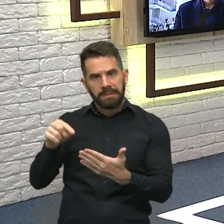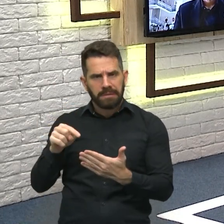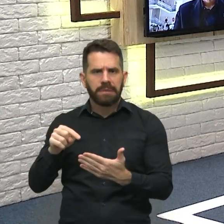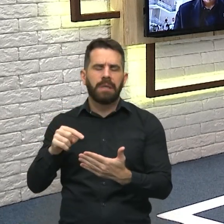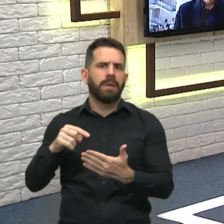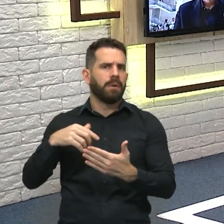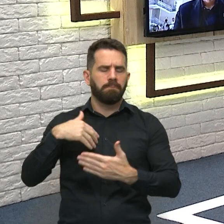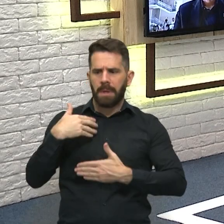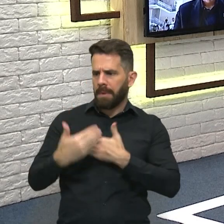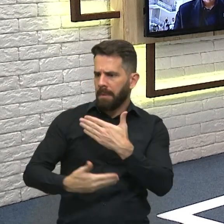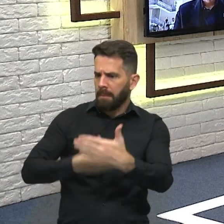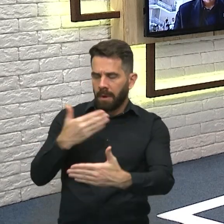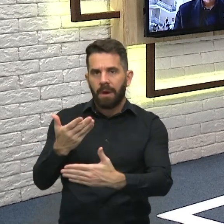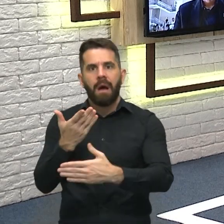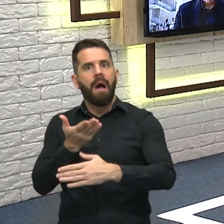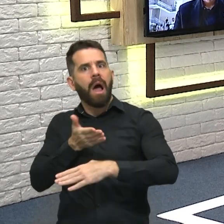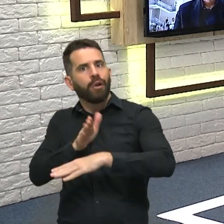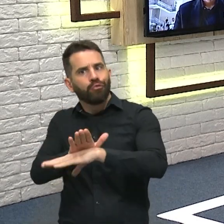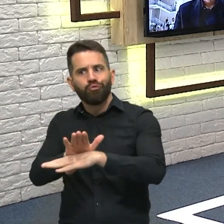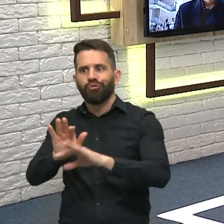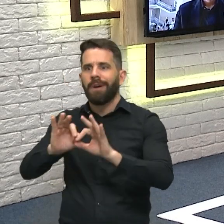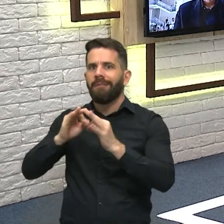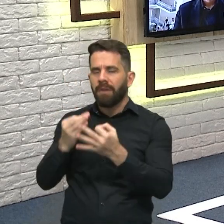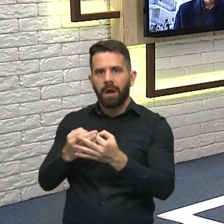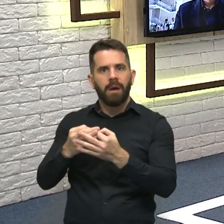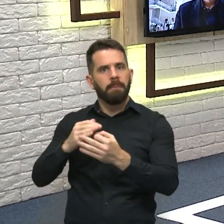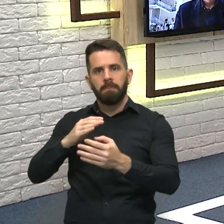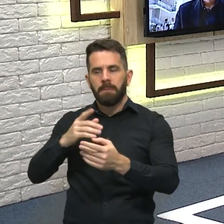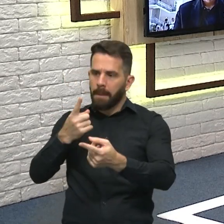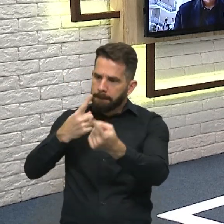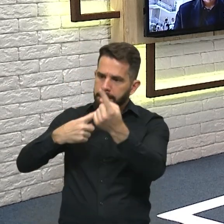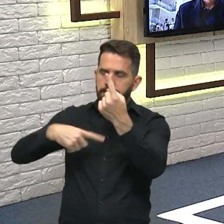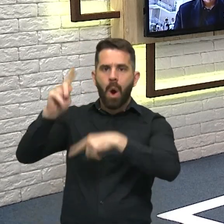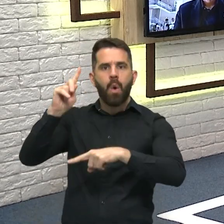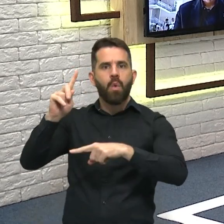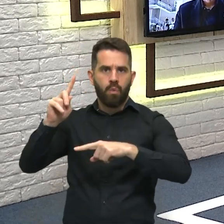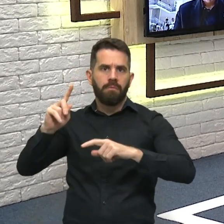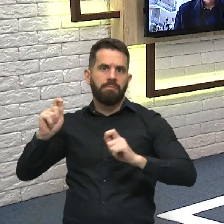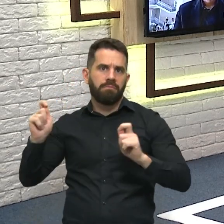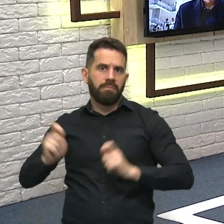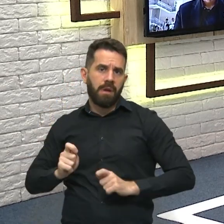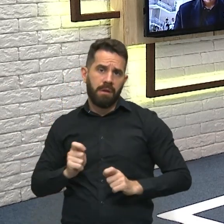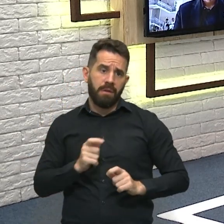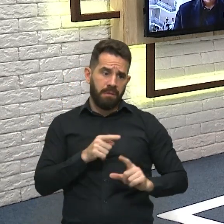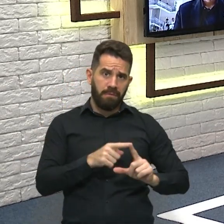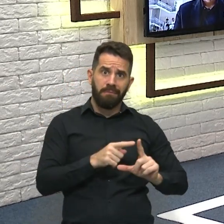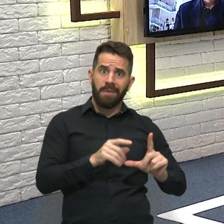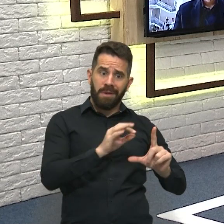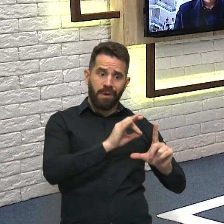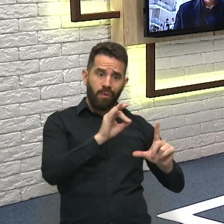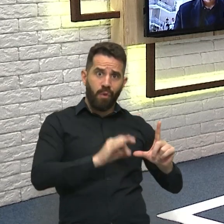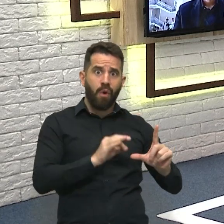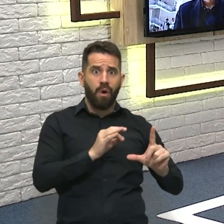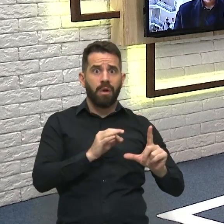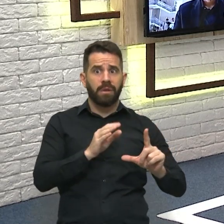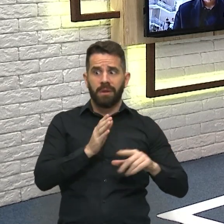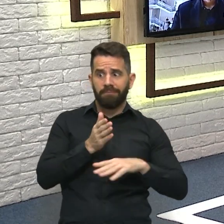estrutura social de pessoas como essas, né, que precisam do sistema de cotas para poder inserir na